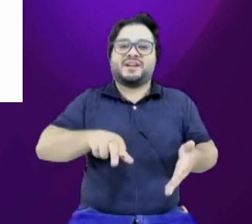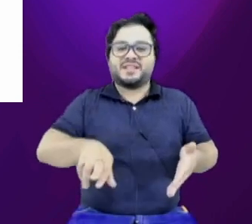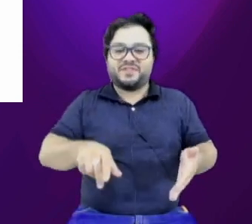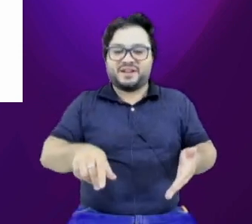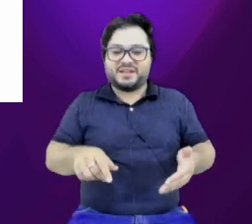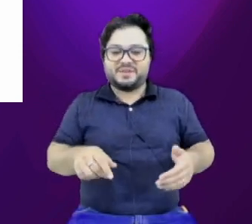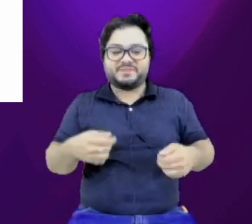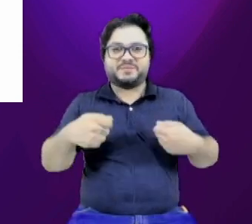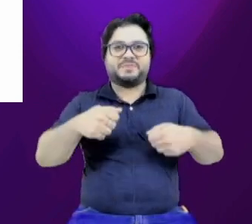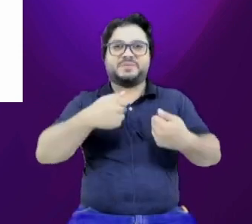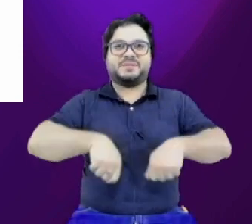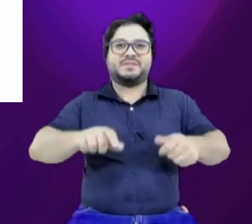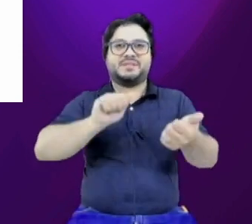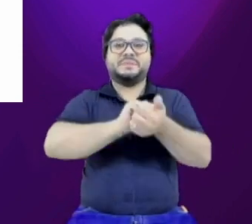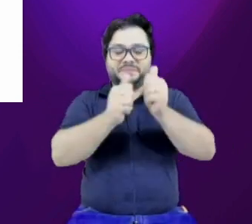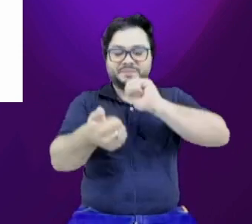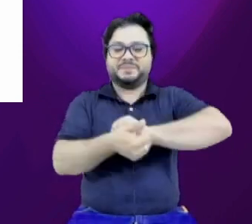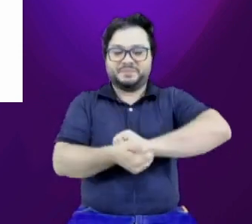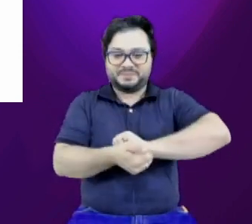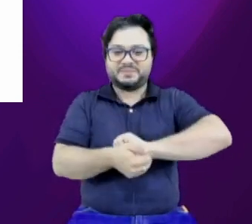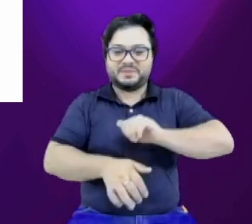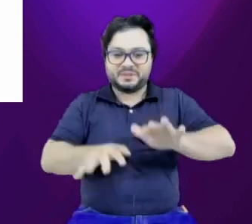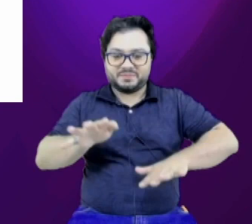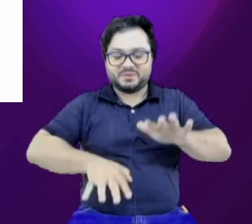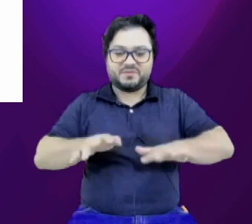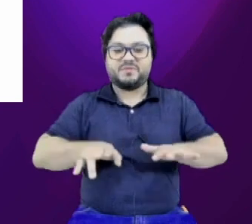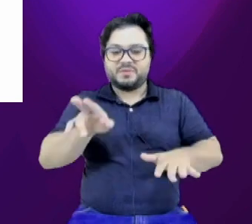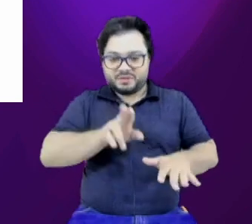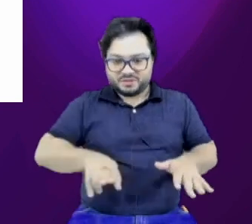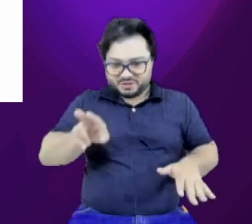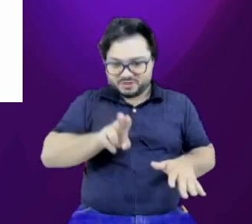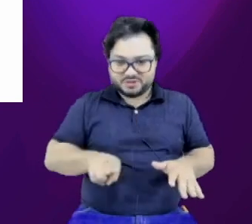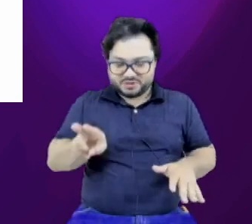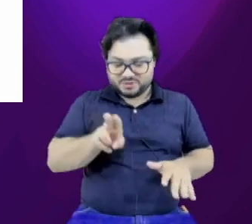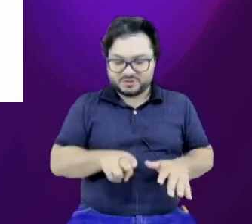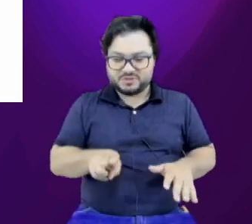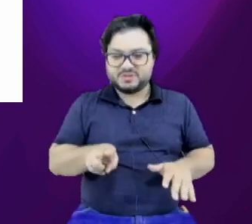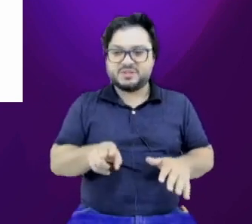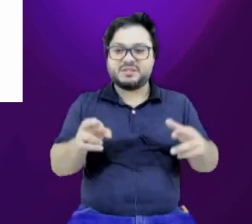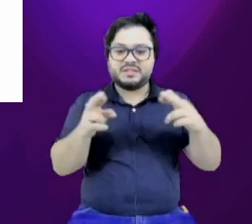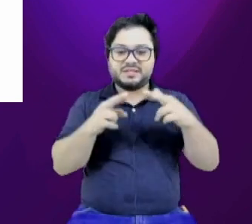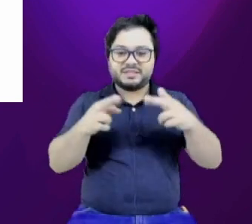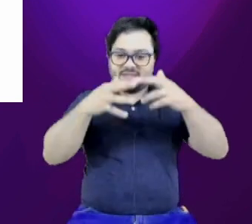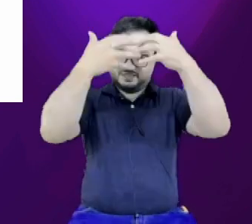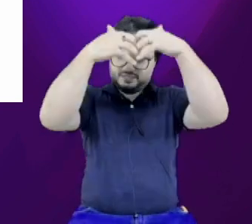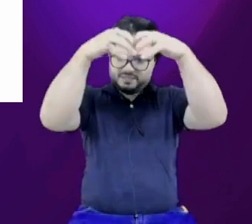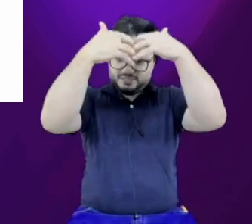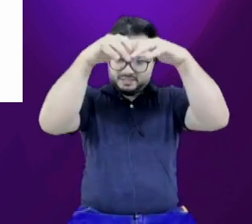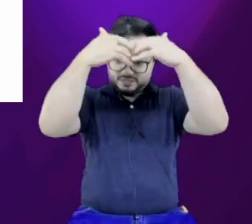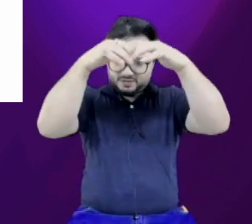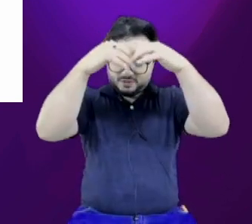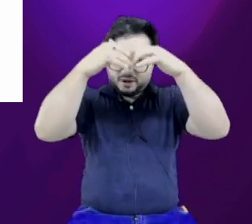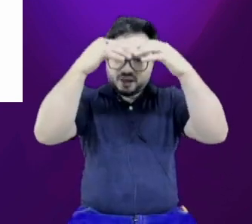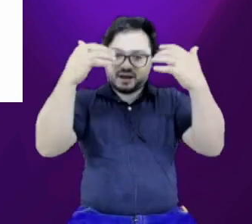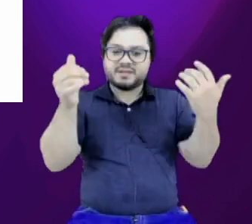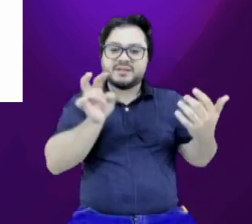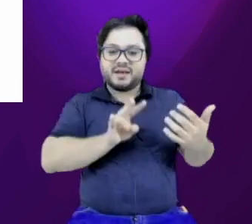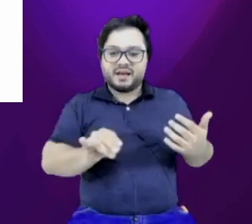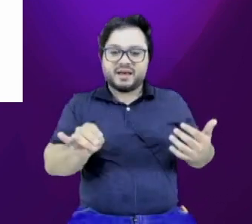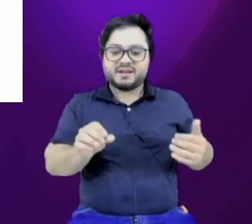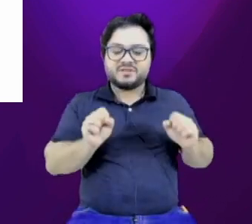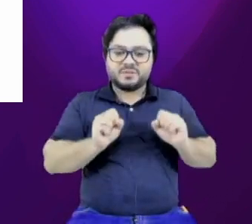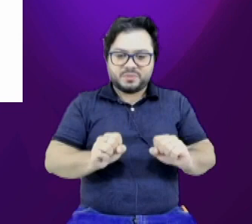anotações manuais e provavelmente usando essas redes neurais convolucionais, elas vão